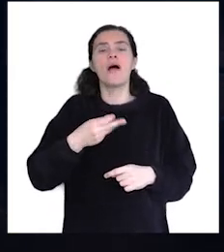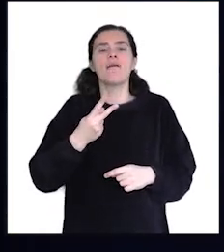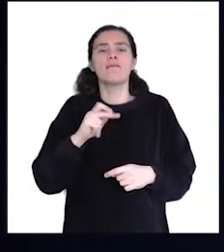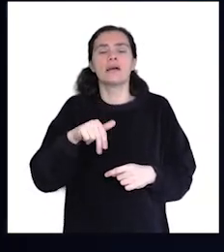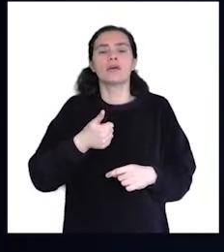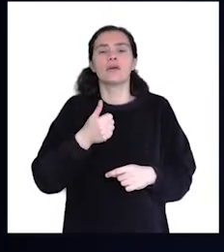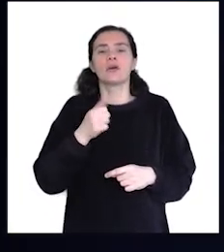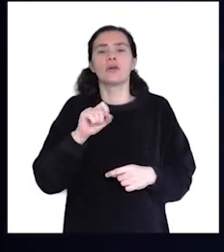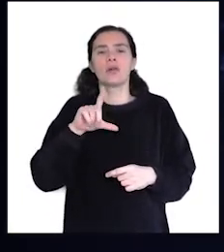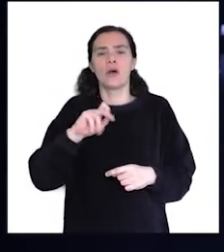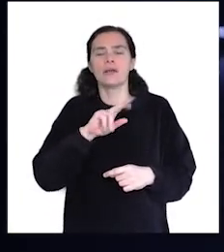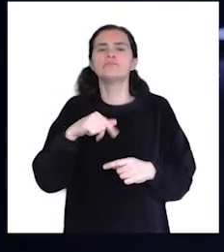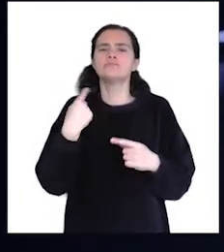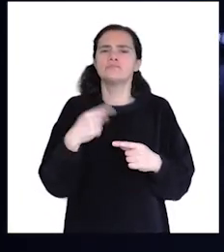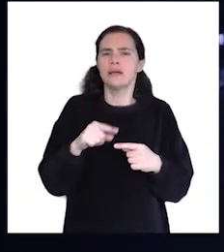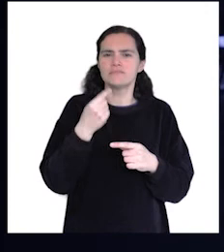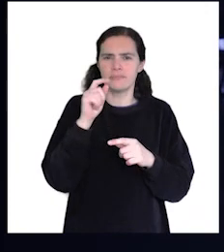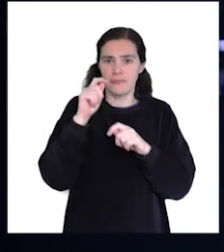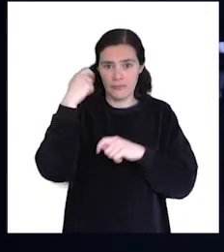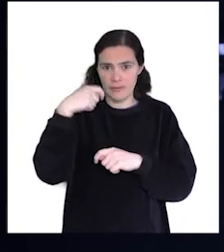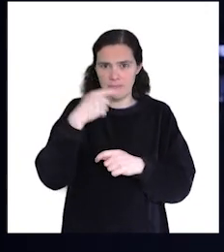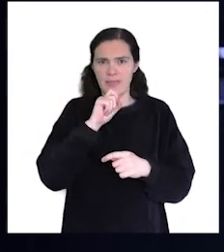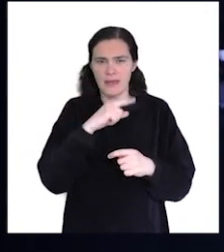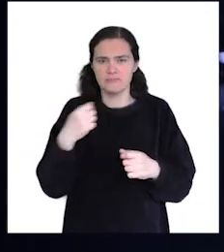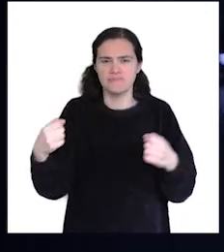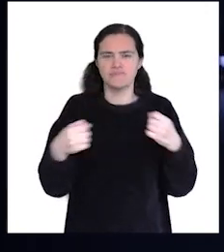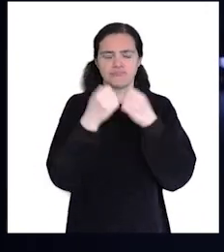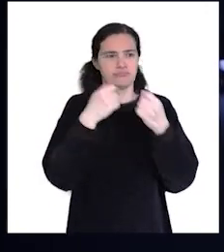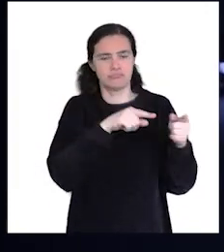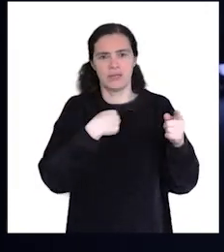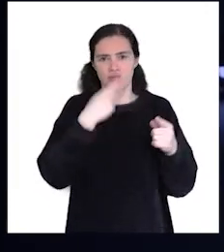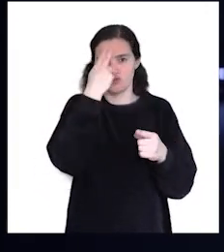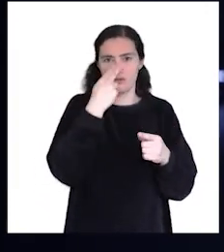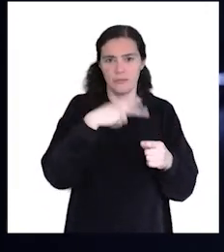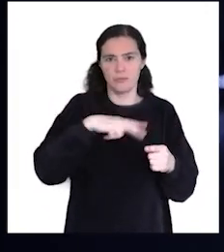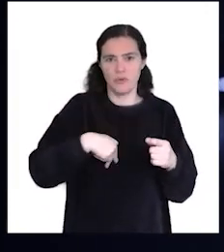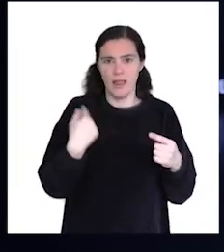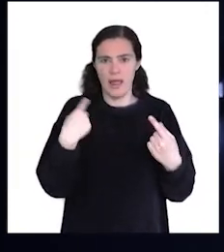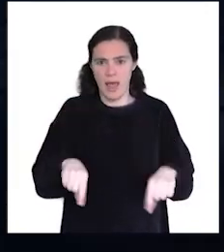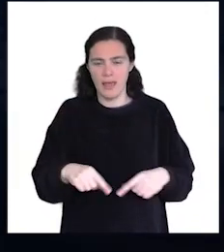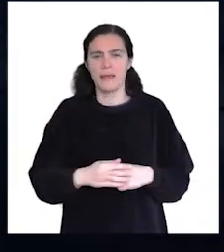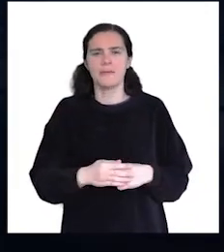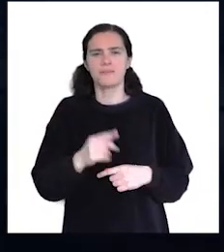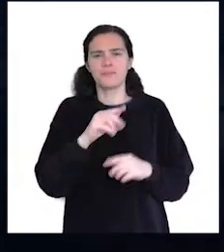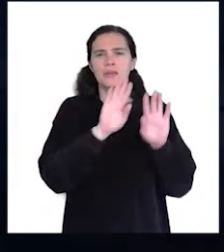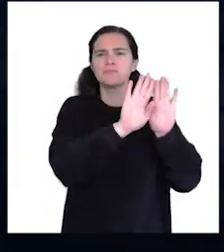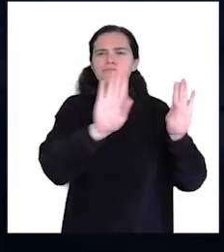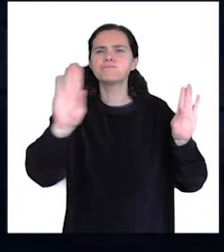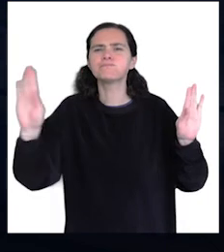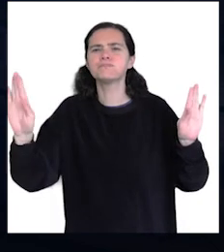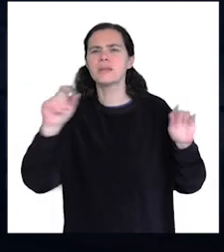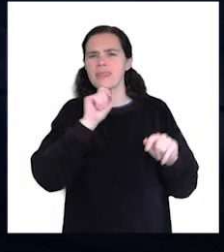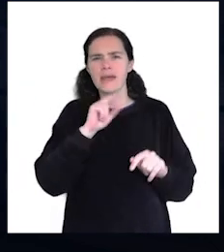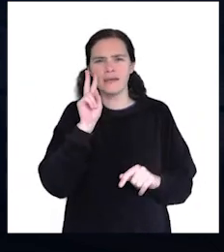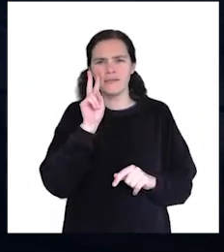Mandar, que temos aqui, e que é ele próprio um campo contra campo entre diferentes momentos da história de Portugal e que o dispositivo